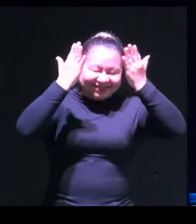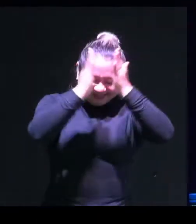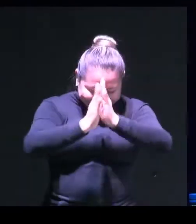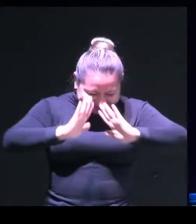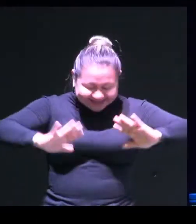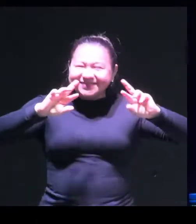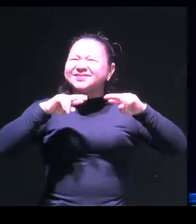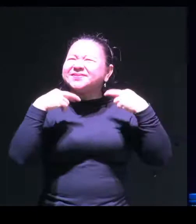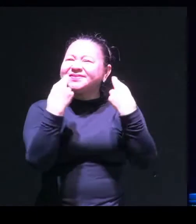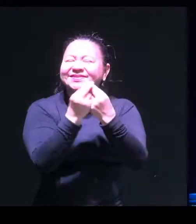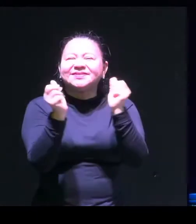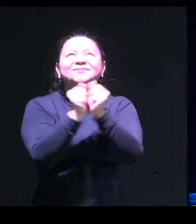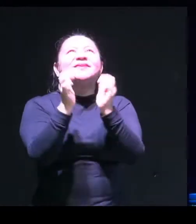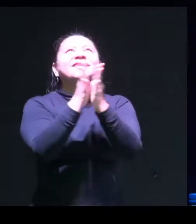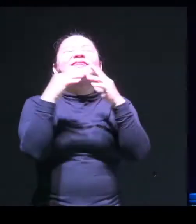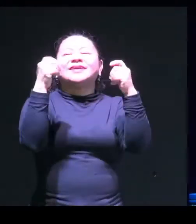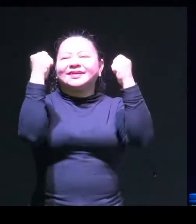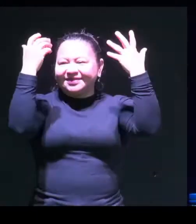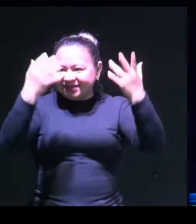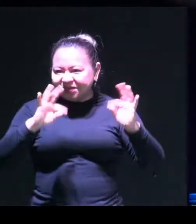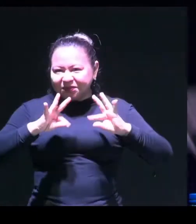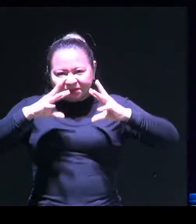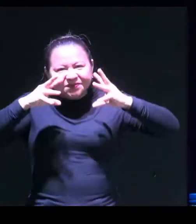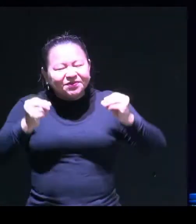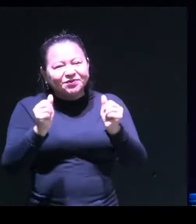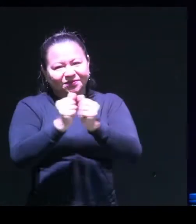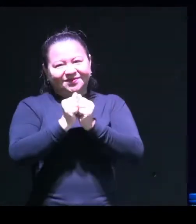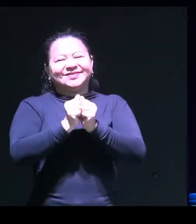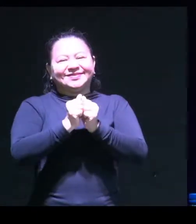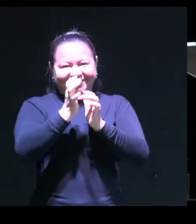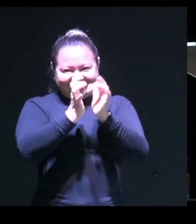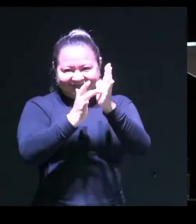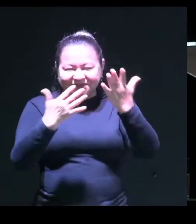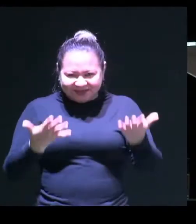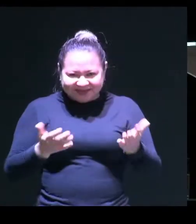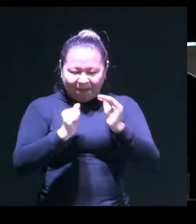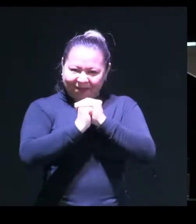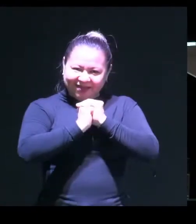reunir, celebrar, aleluia, maranata, a hora vem, Senhor Jesus, amém?